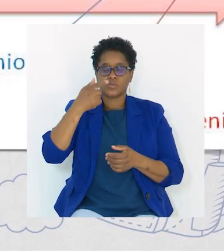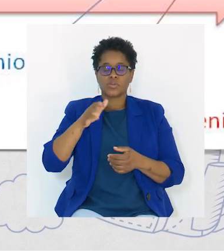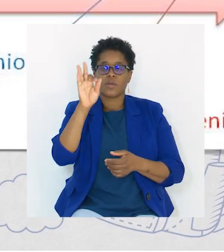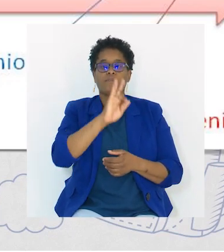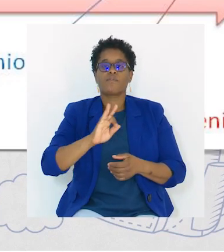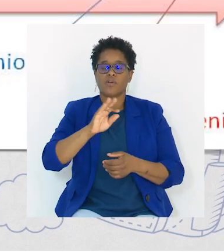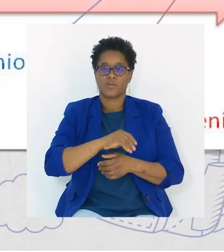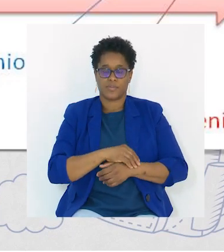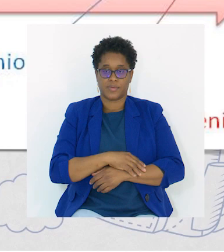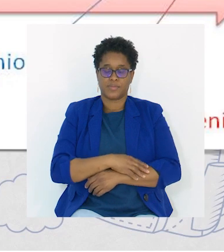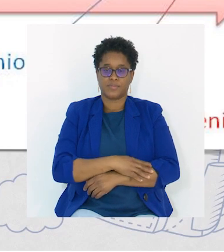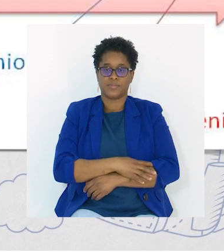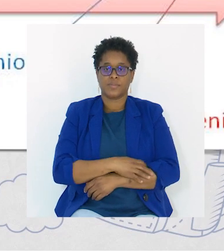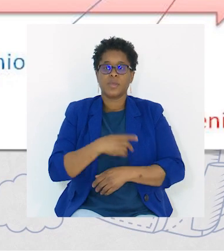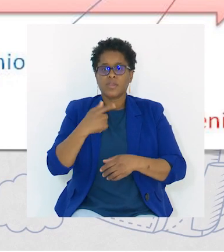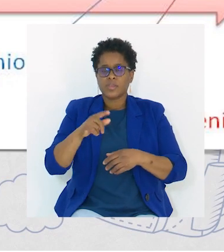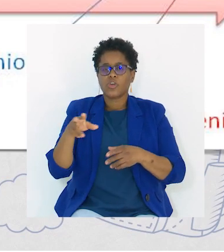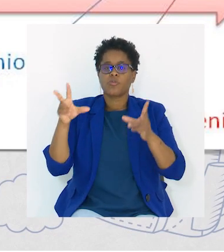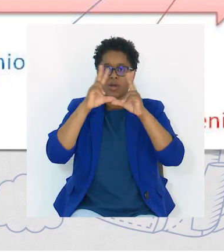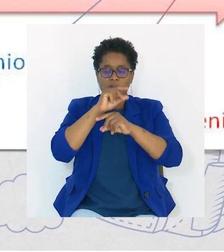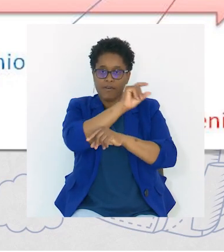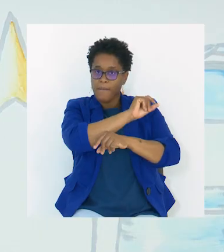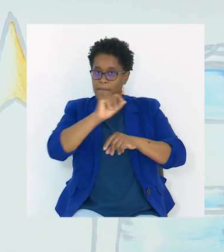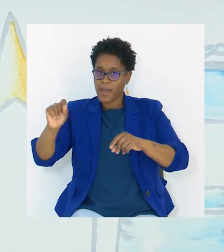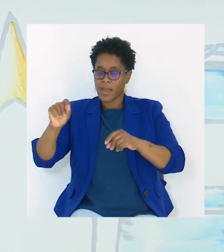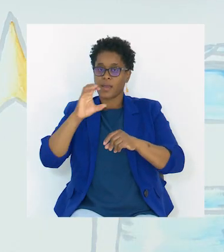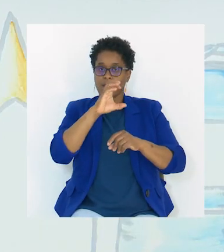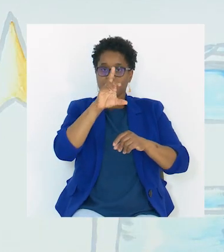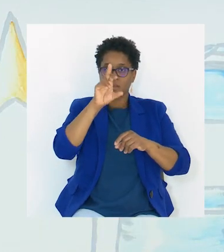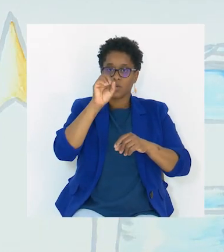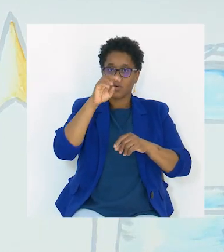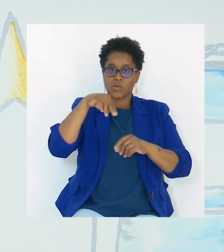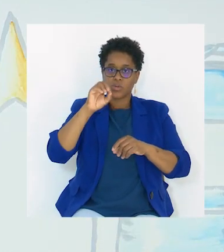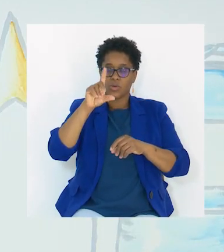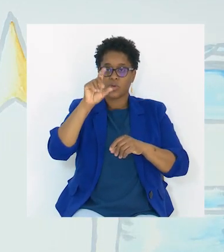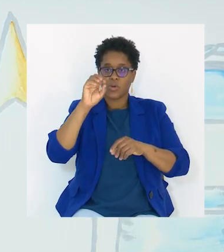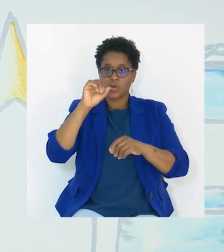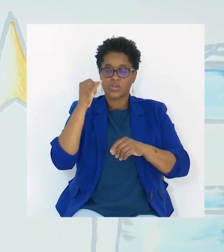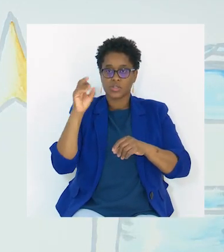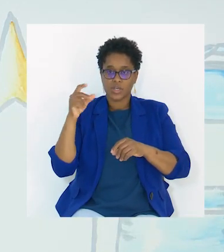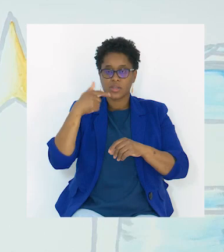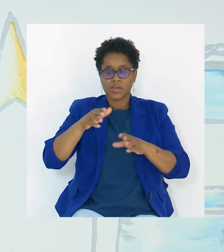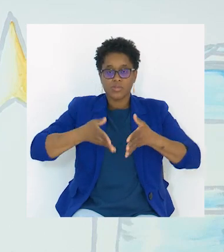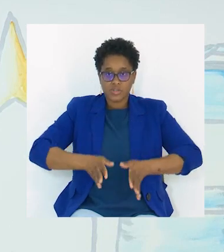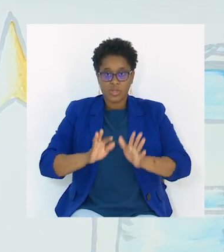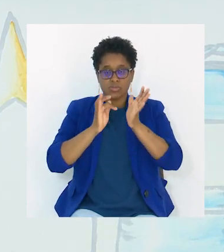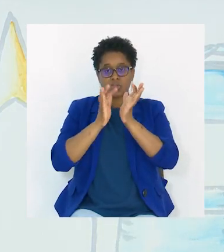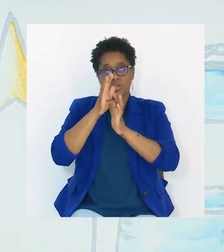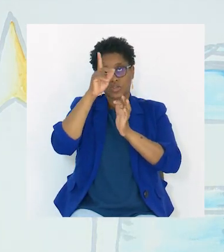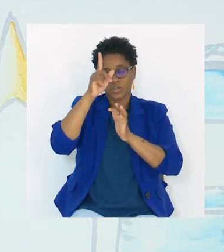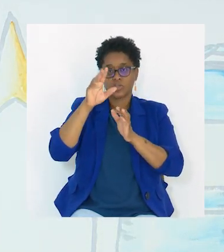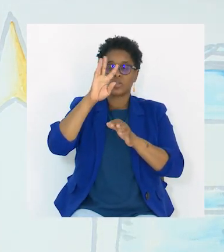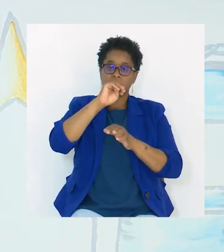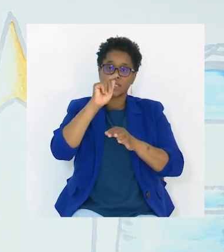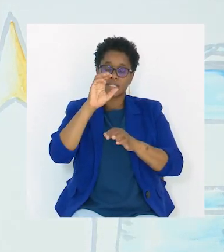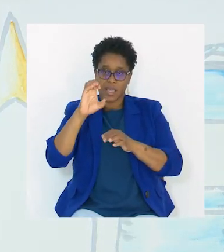modo, temos uma nova barra cronológica, que temos o nascimento de Cristo, com os séculos.